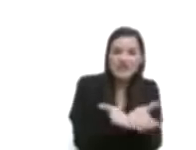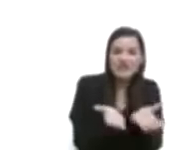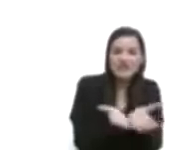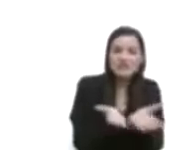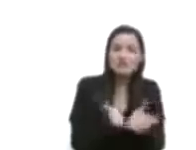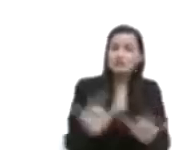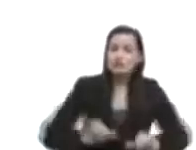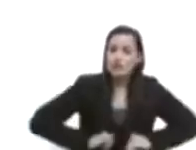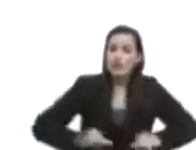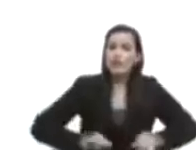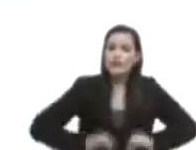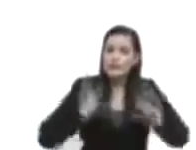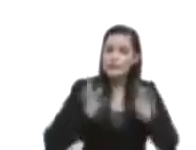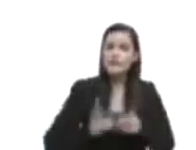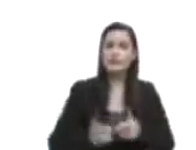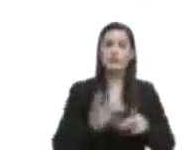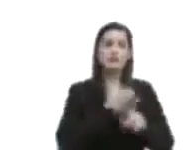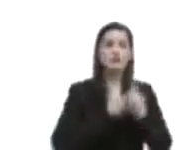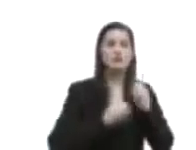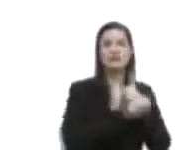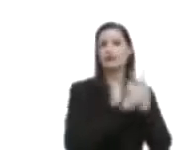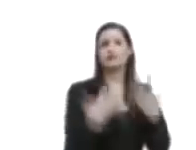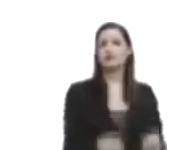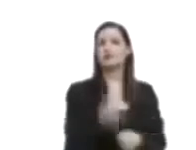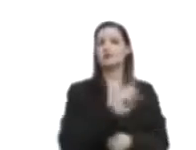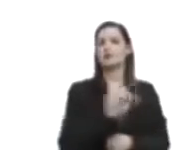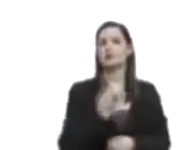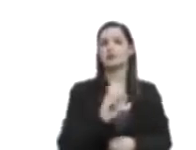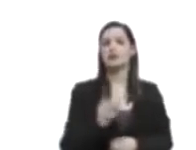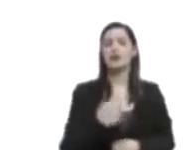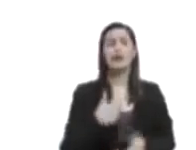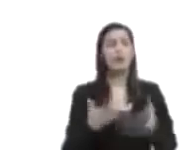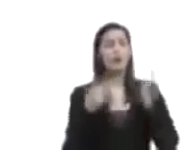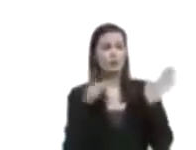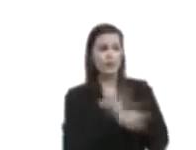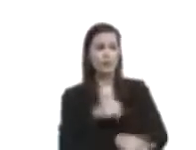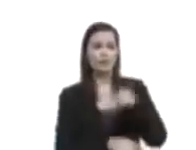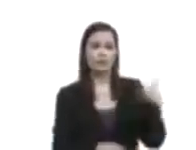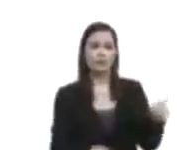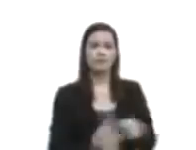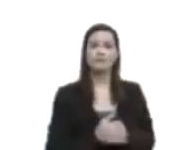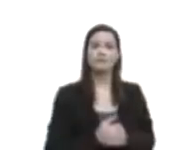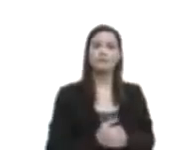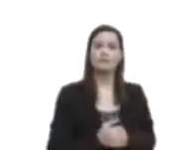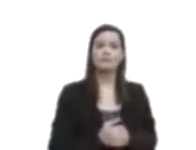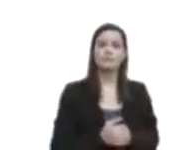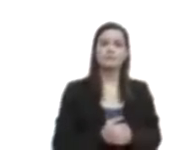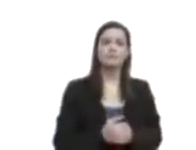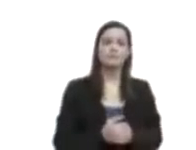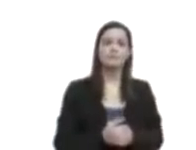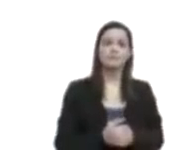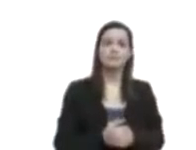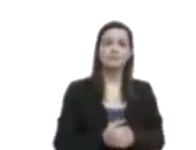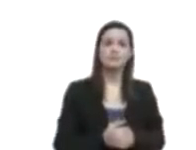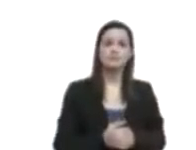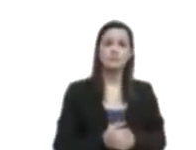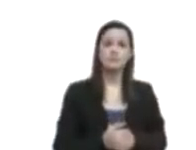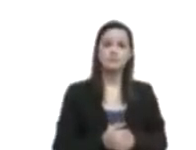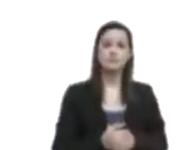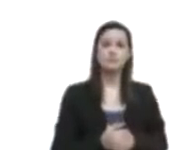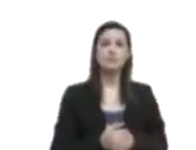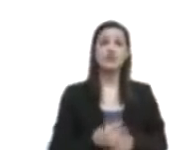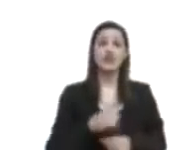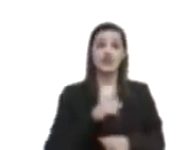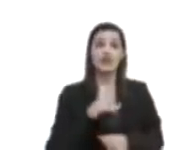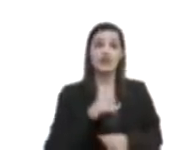Aliás, eu queria fazer uma pergunta, para nós não envergonharmos os nossos irmãos. Nós tivemos ao longo da